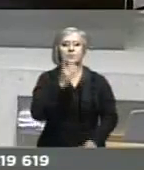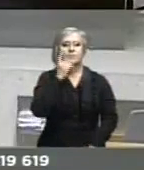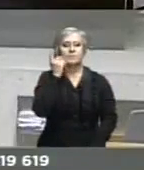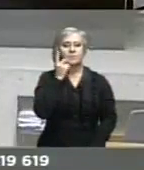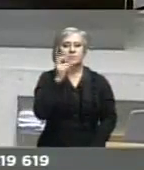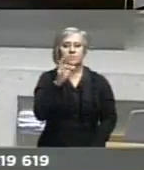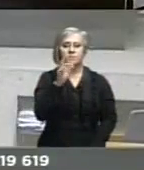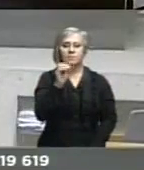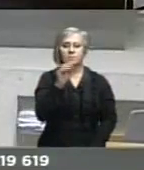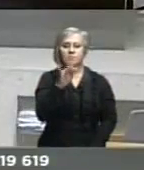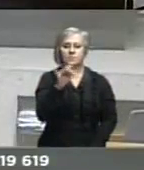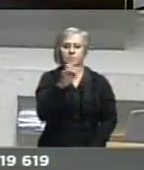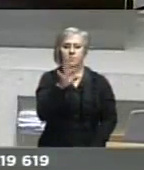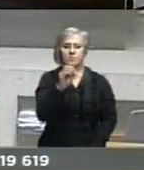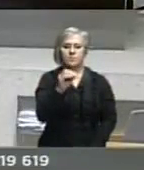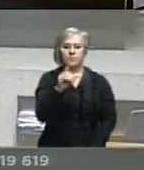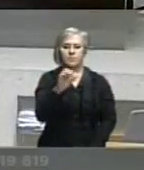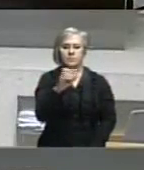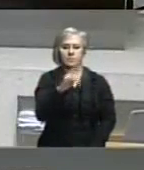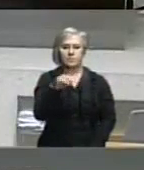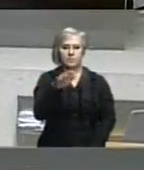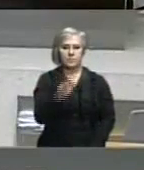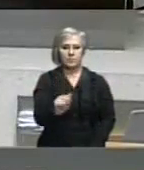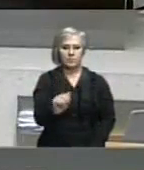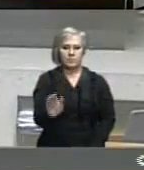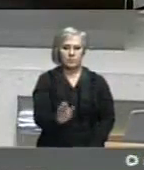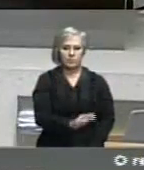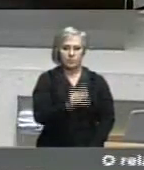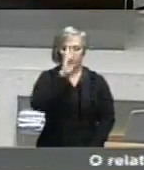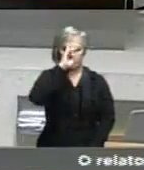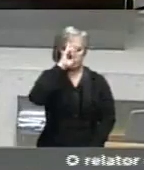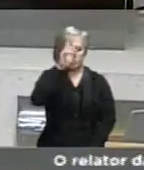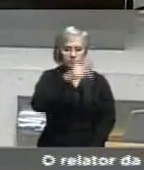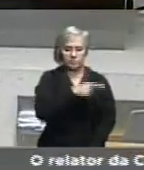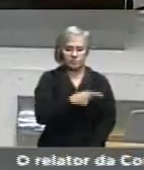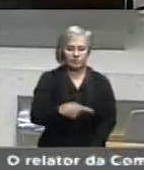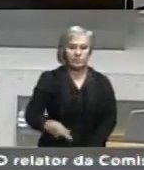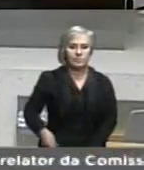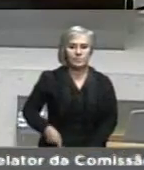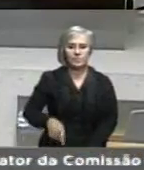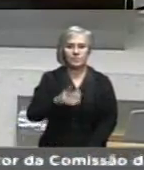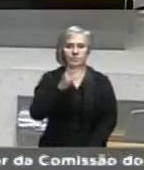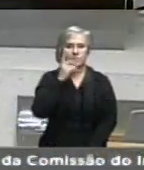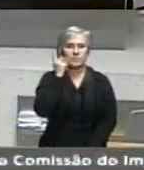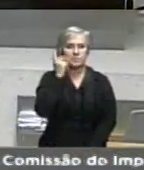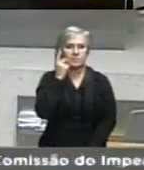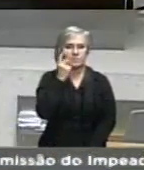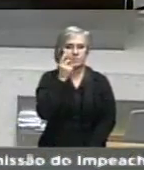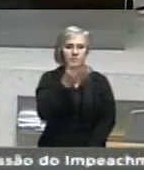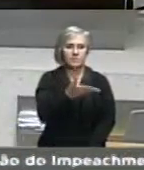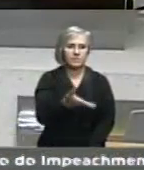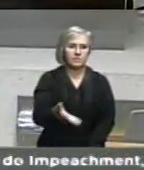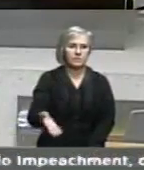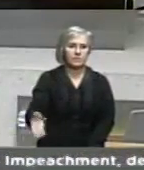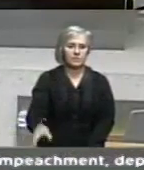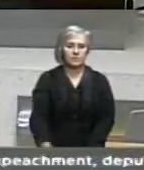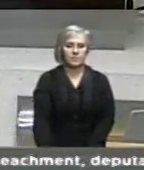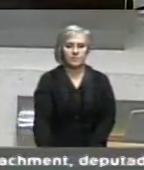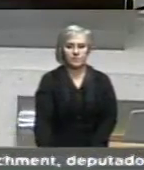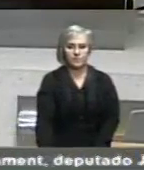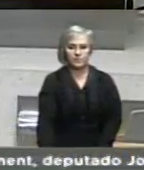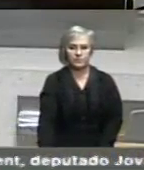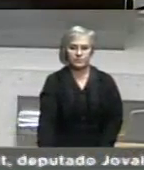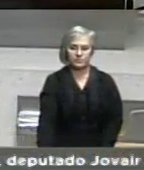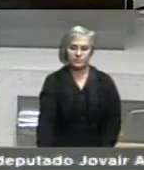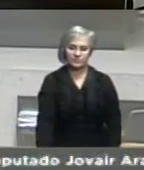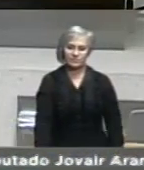Roberto Lucena. Senhor presidente, senhoras e senhores deputados, de volta